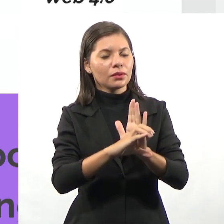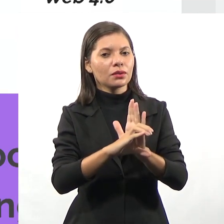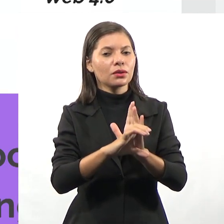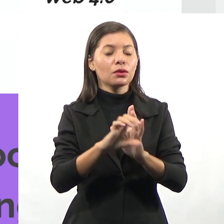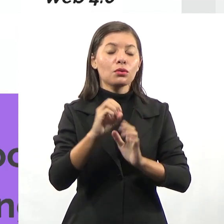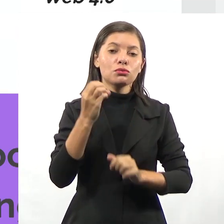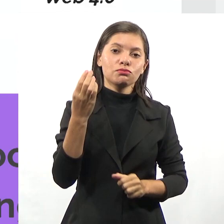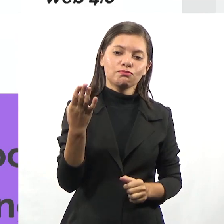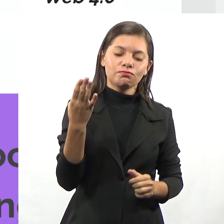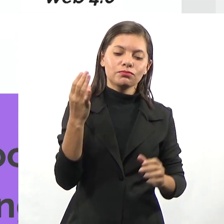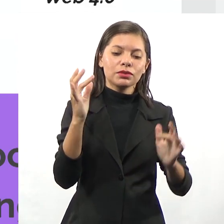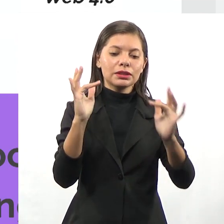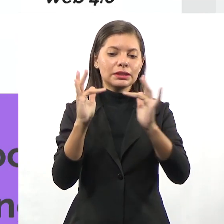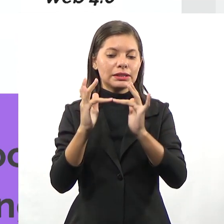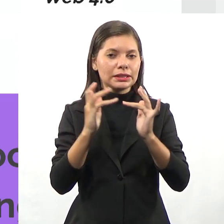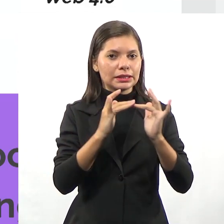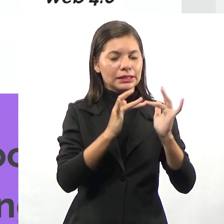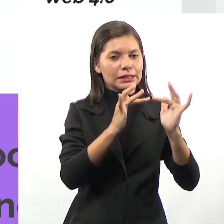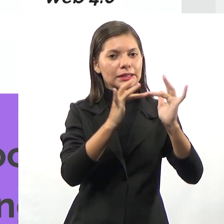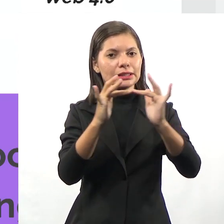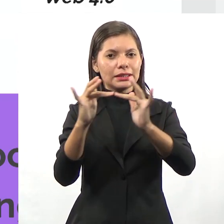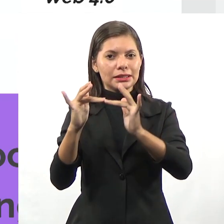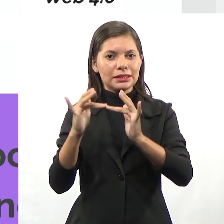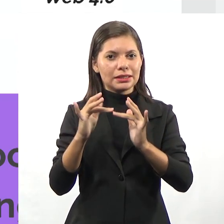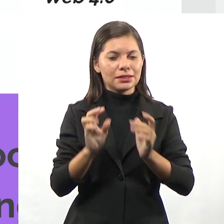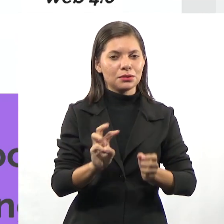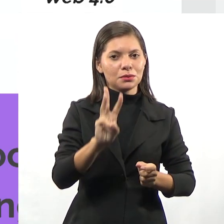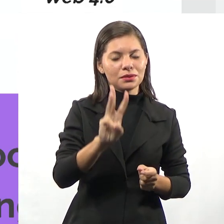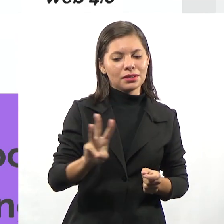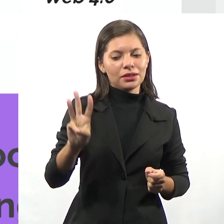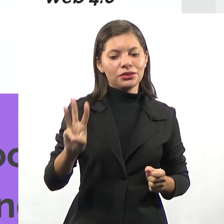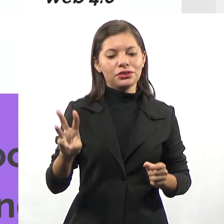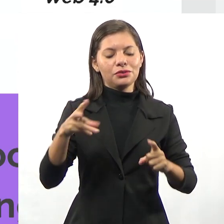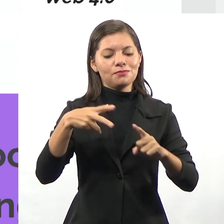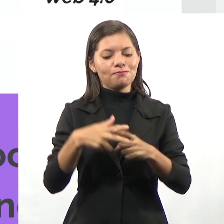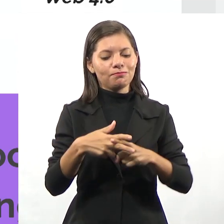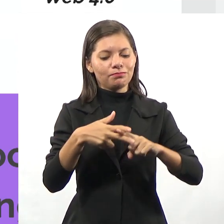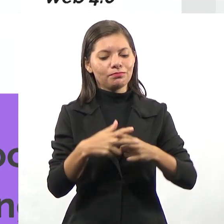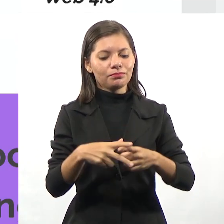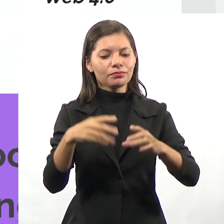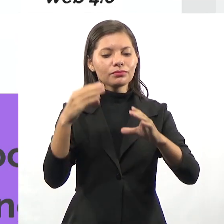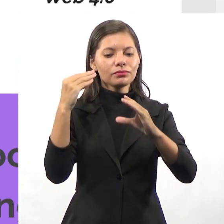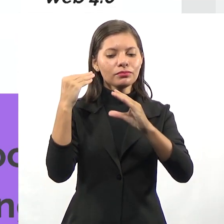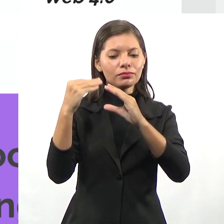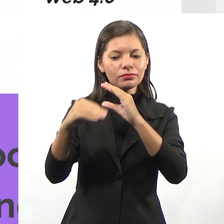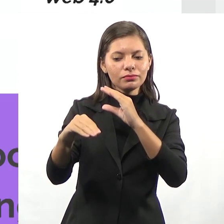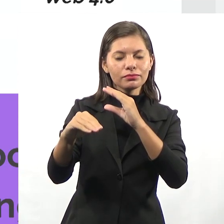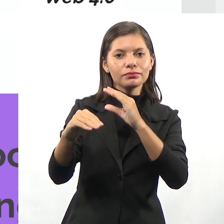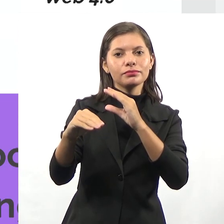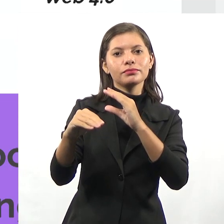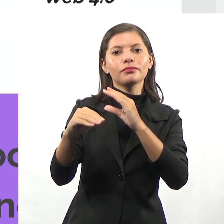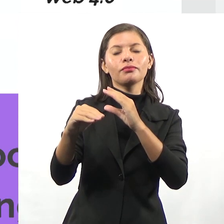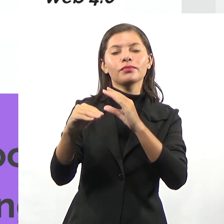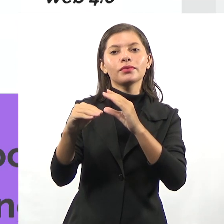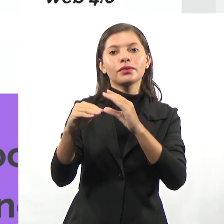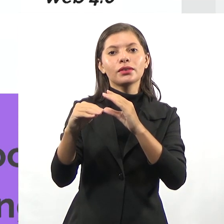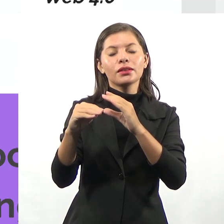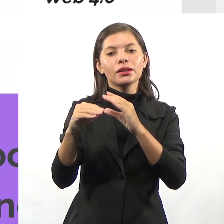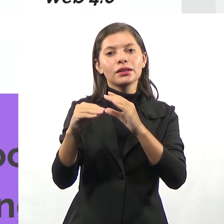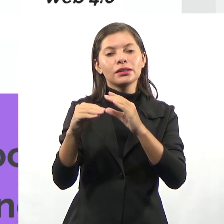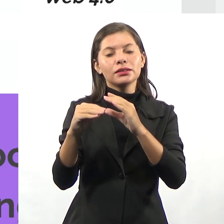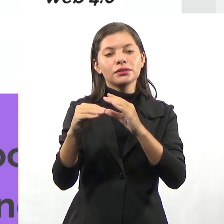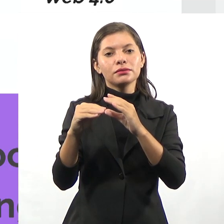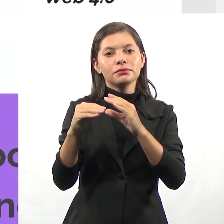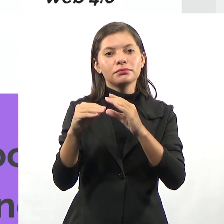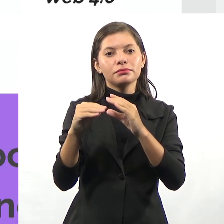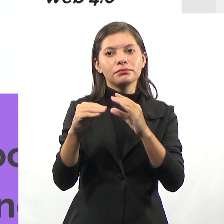uma interação com um determinado site. Aí tinha ferramentas de e-mail, chats,